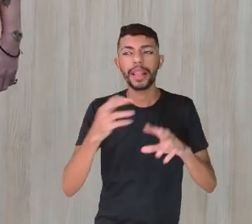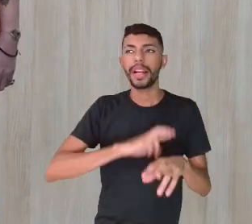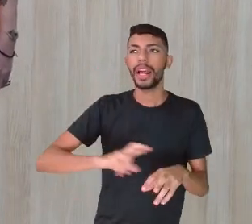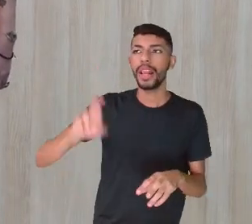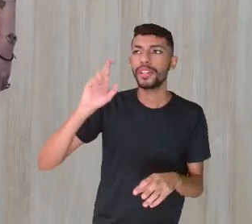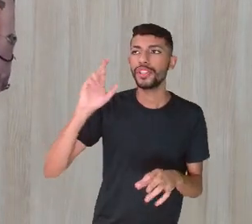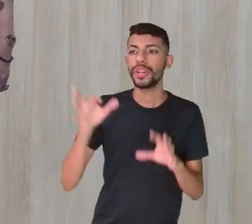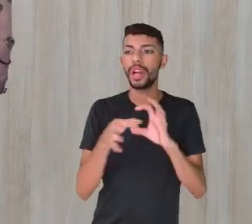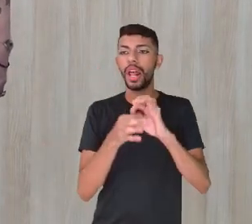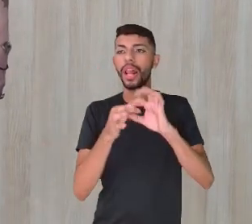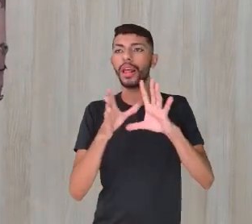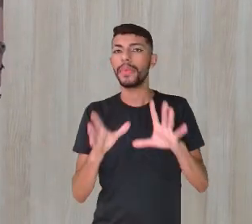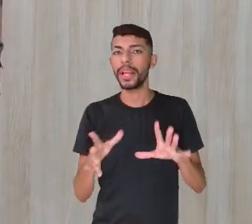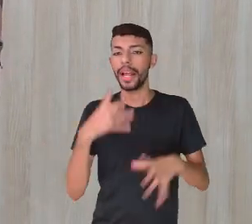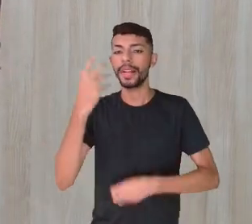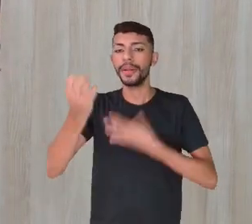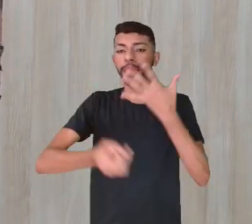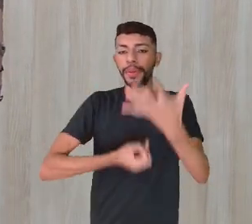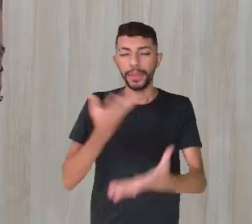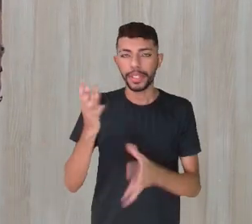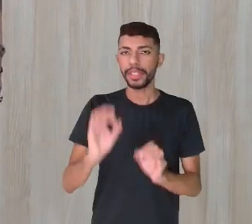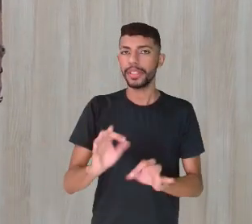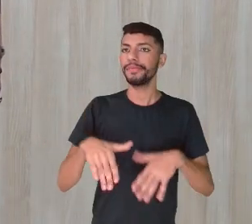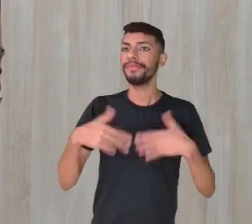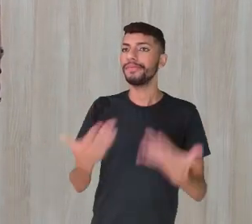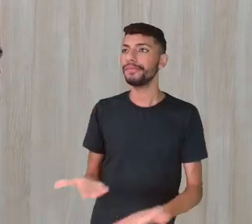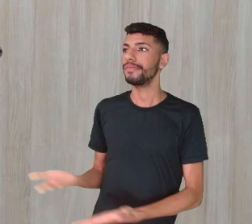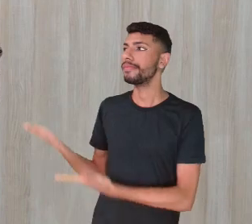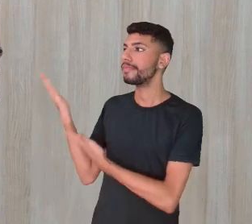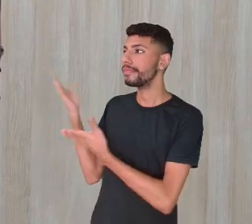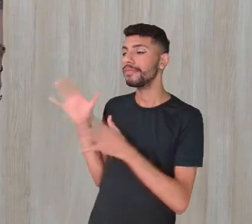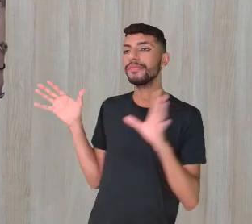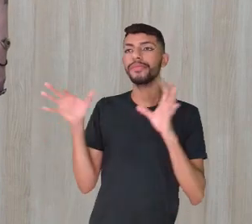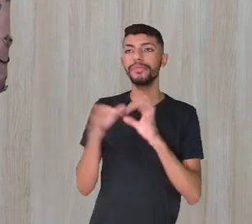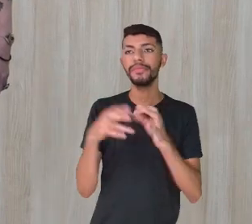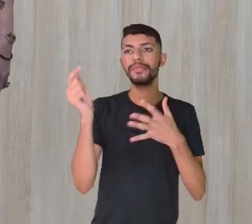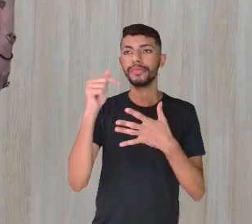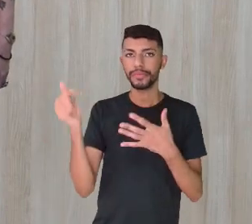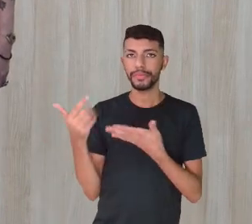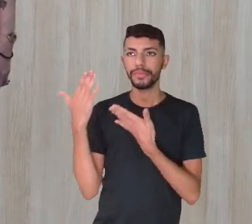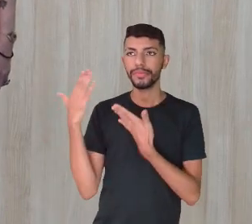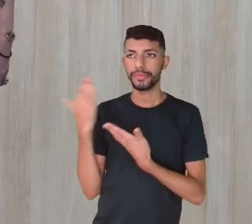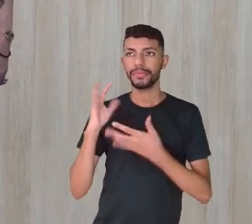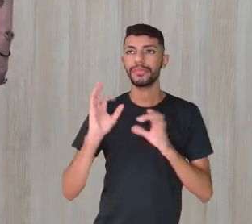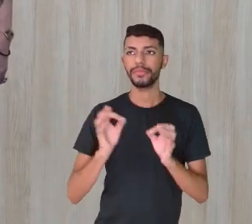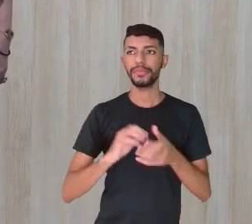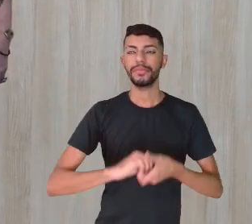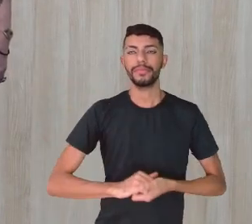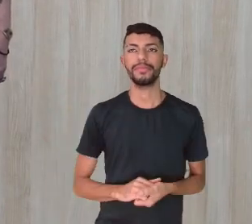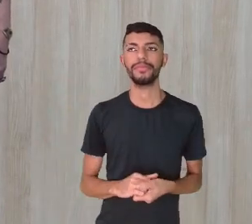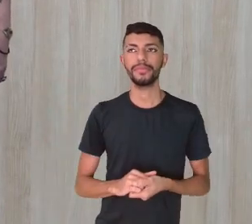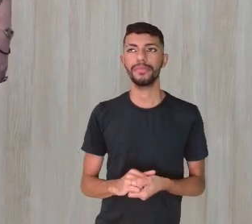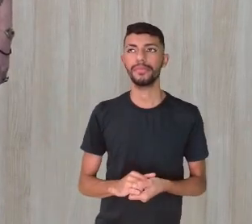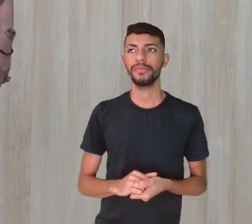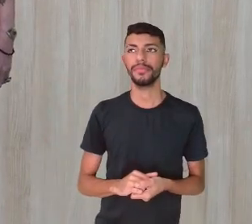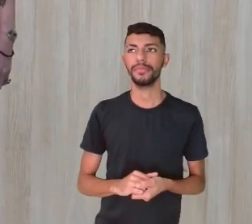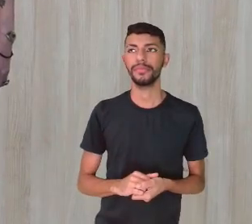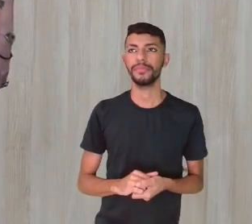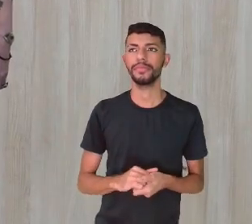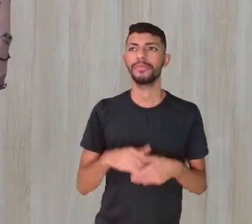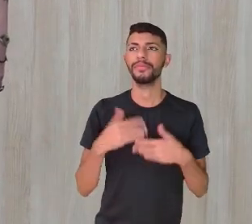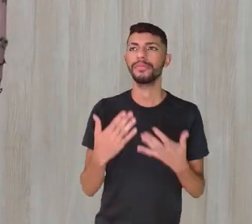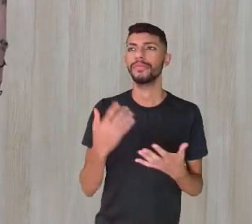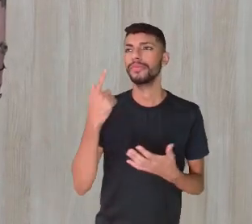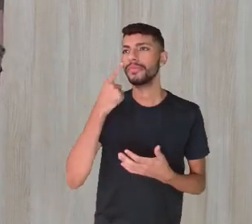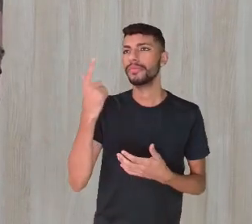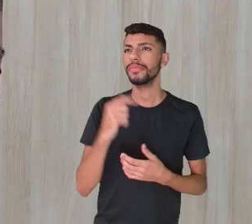religiosa, liberdade de expressão. Então, era baseado nesses ideais iluministas essa declaração, ok? E aí,